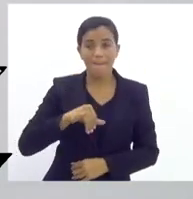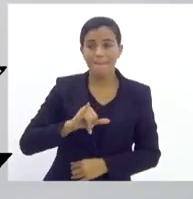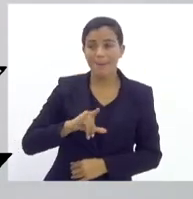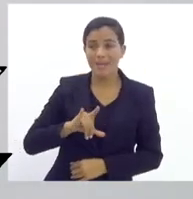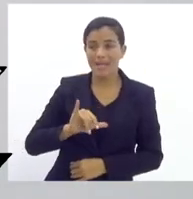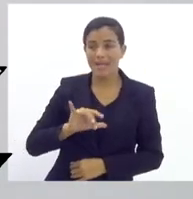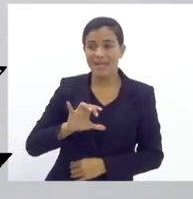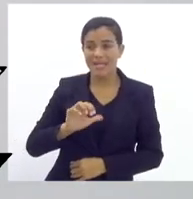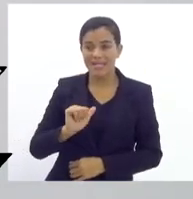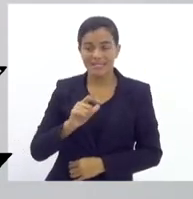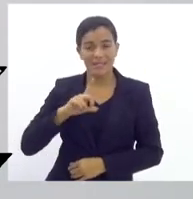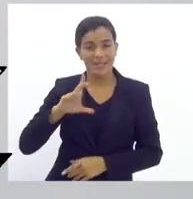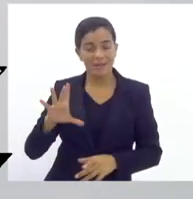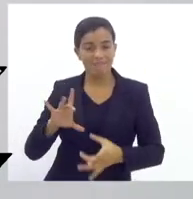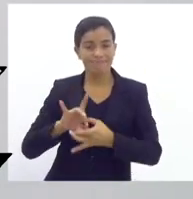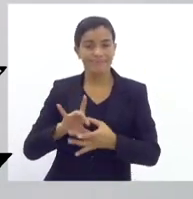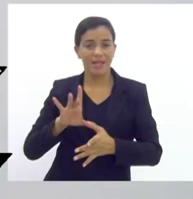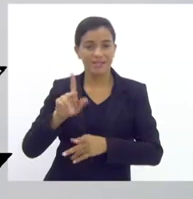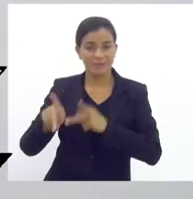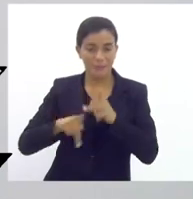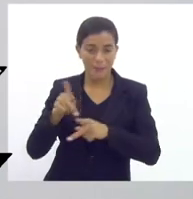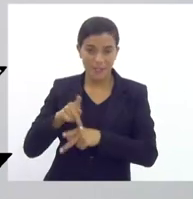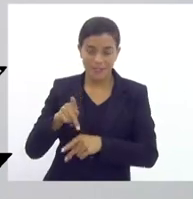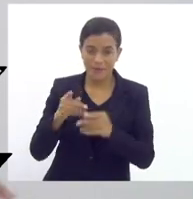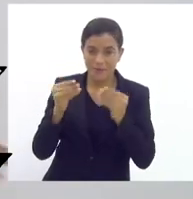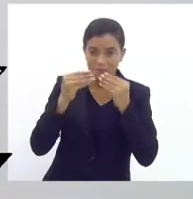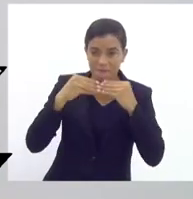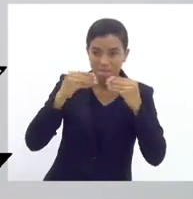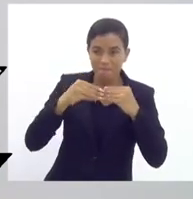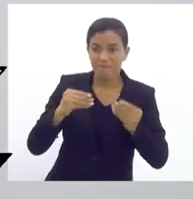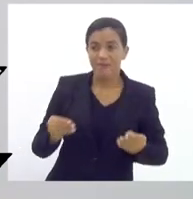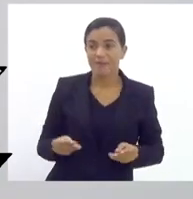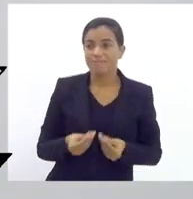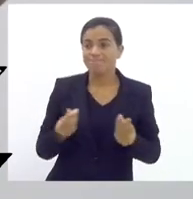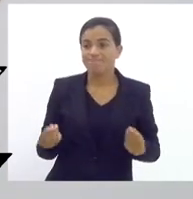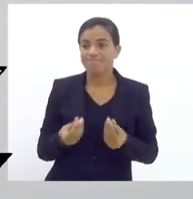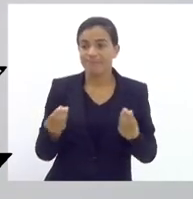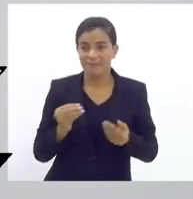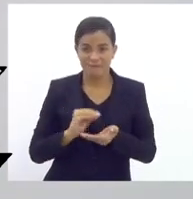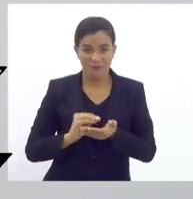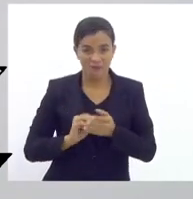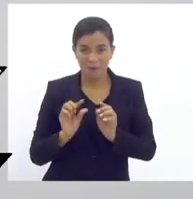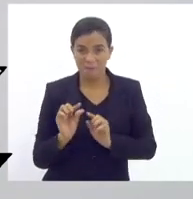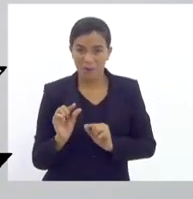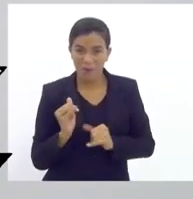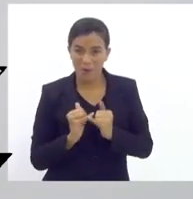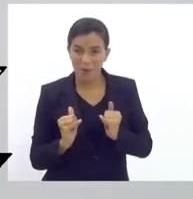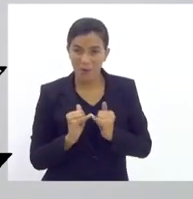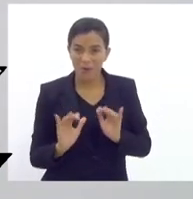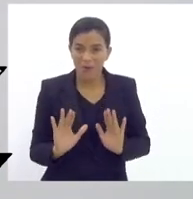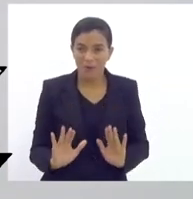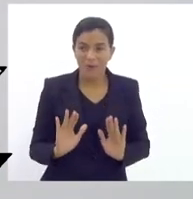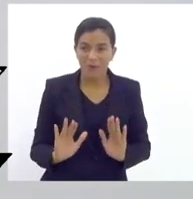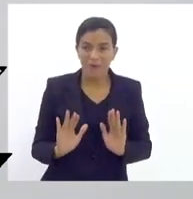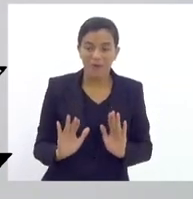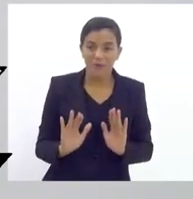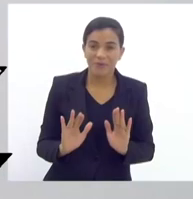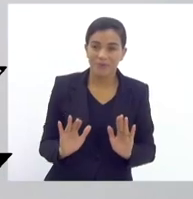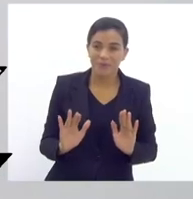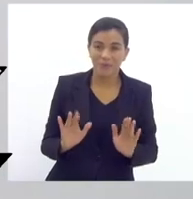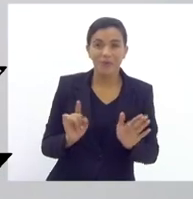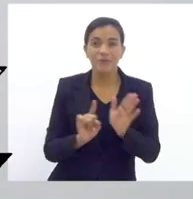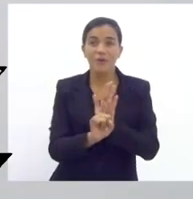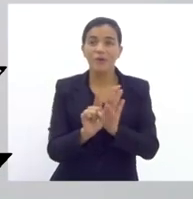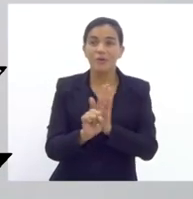com essas populações já vulnerabilizadas é falta pouco Falta pouco Gente vou